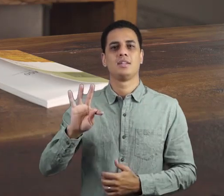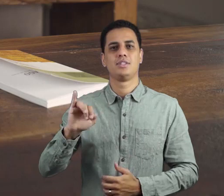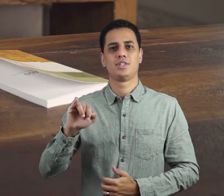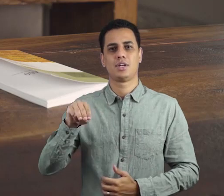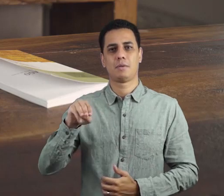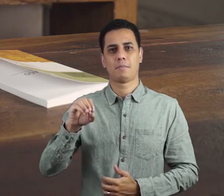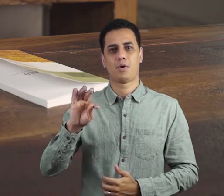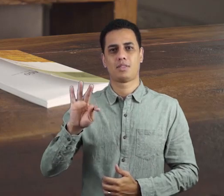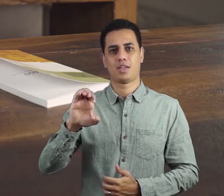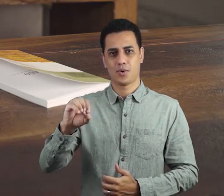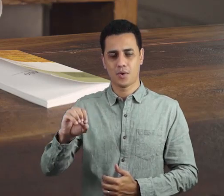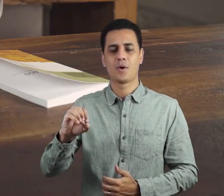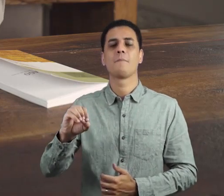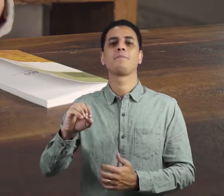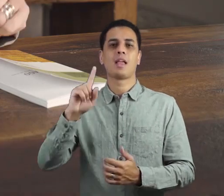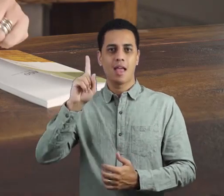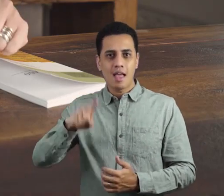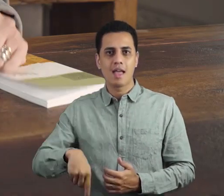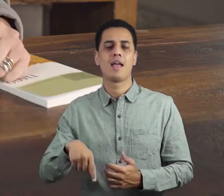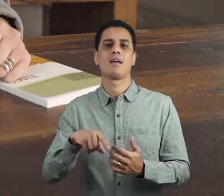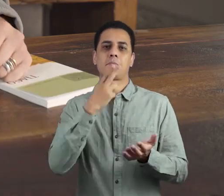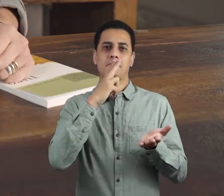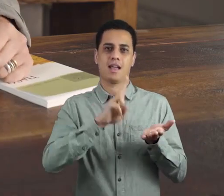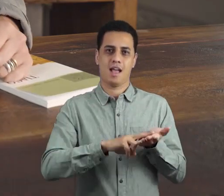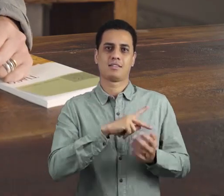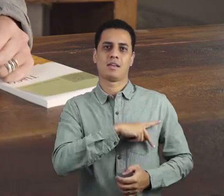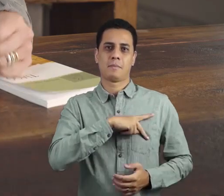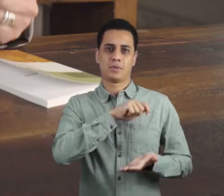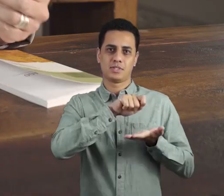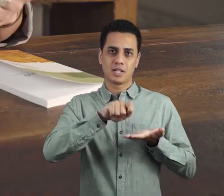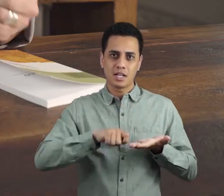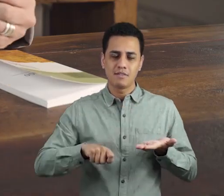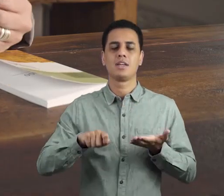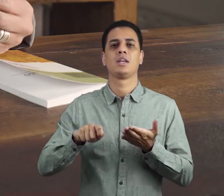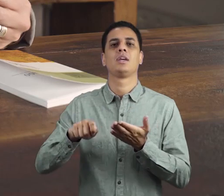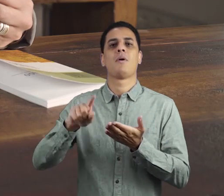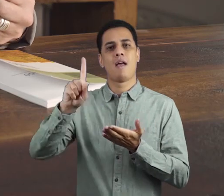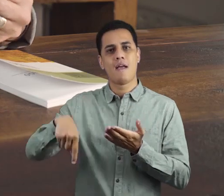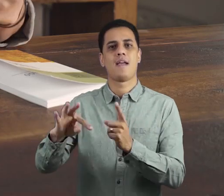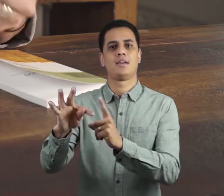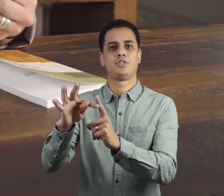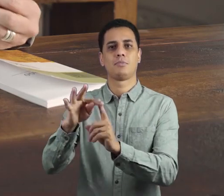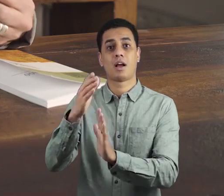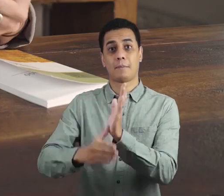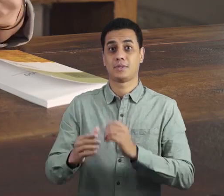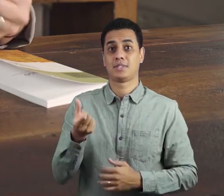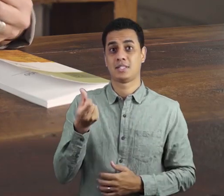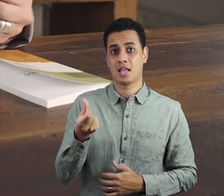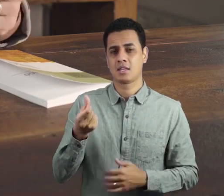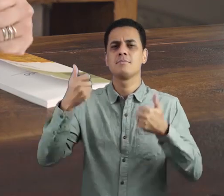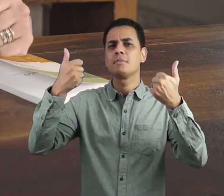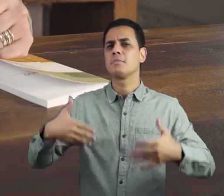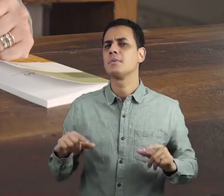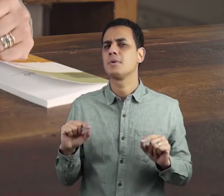ele vai mostrar onde está a raiz desses males, né? Eu quero chamar a atenção para o versículo 6 do